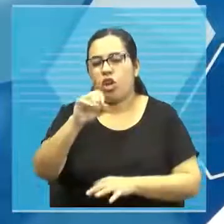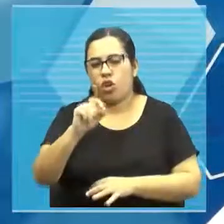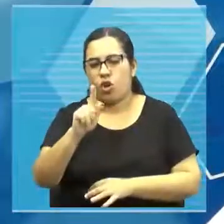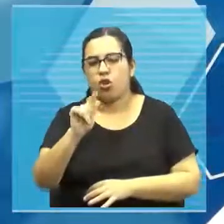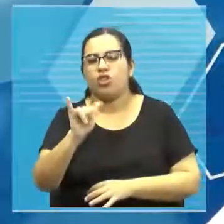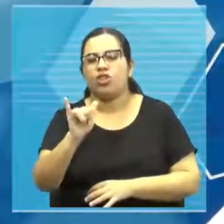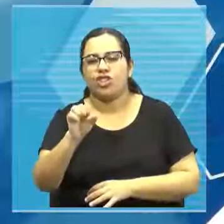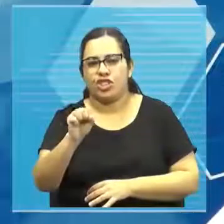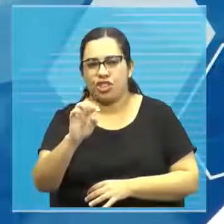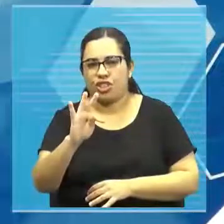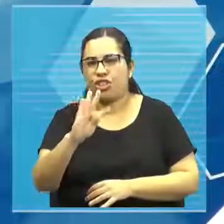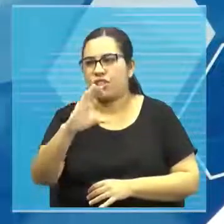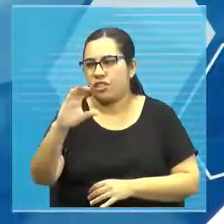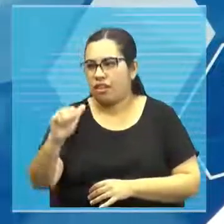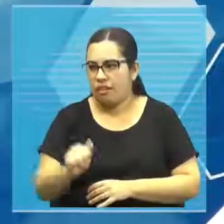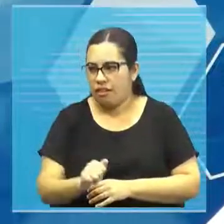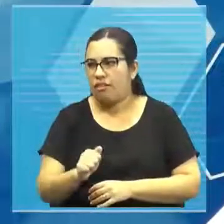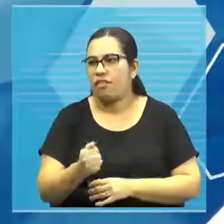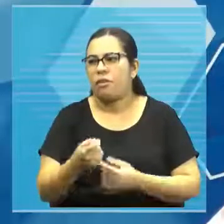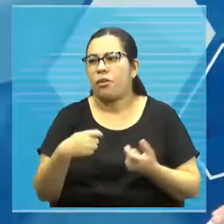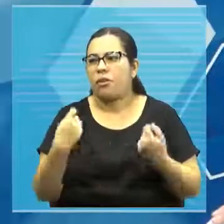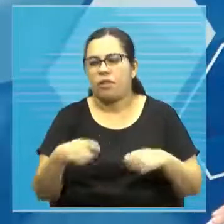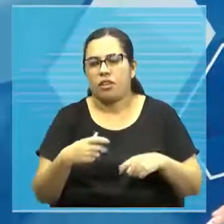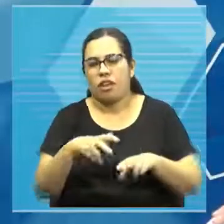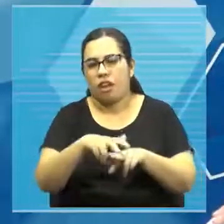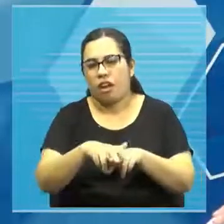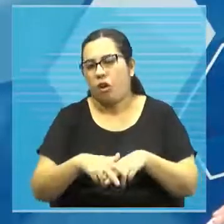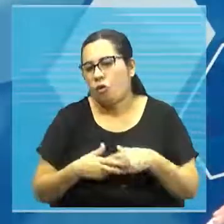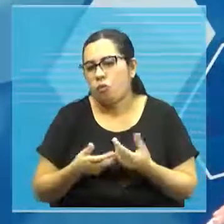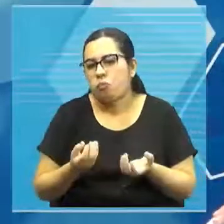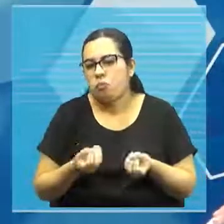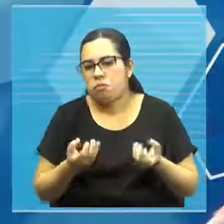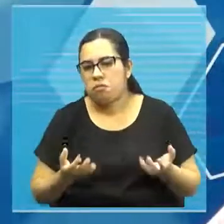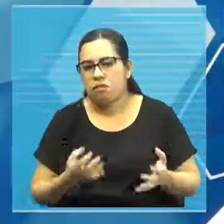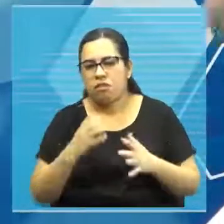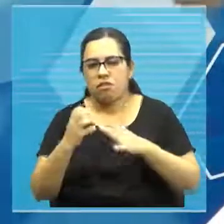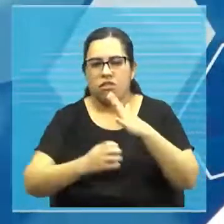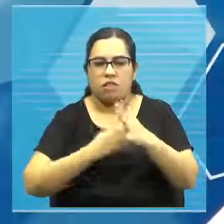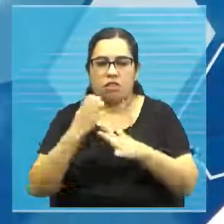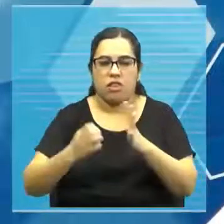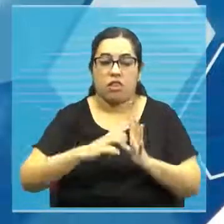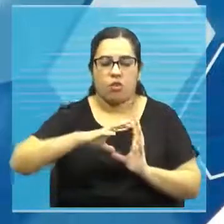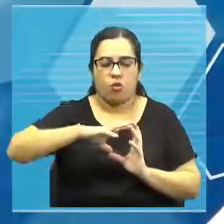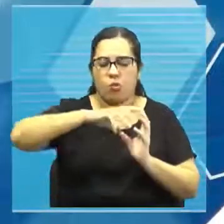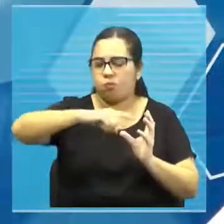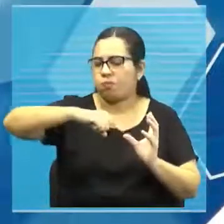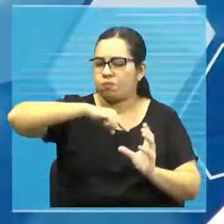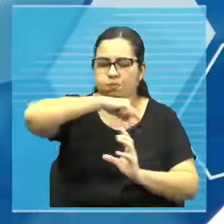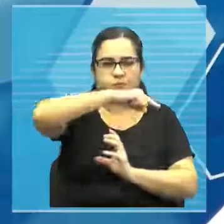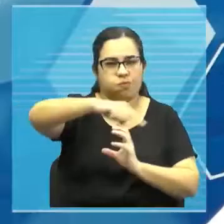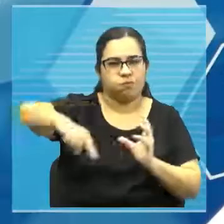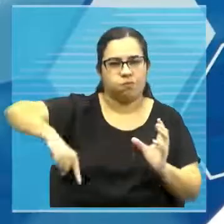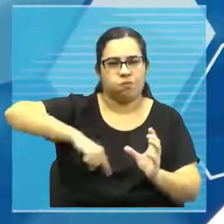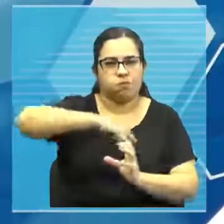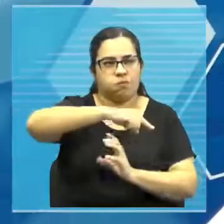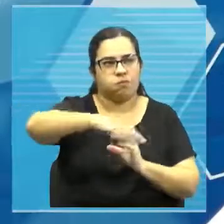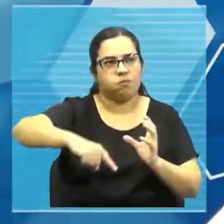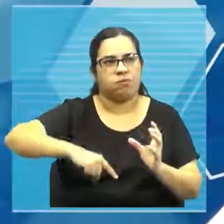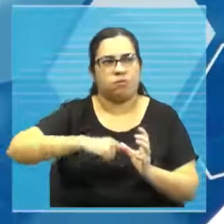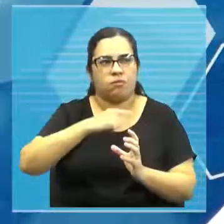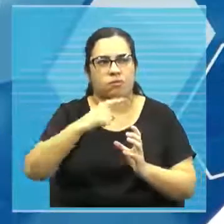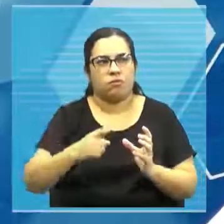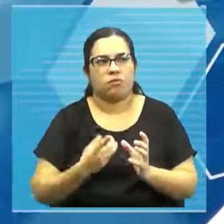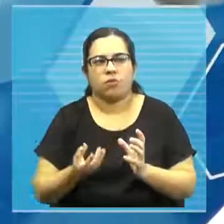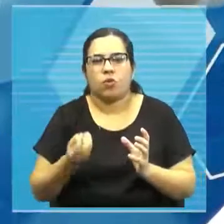permite por exemplo que algumas empresas elas consigam operar globalmente Elas têm ela